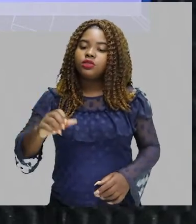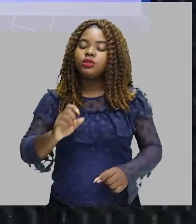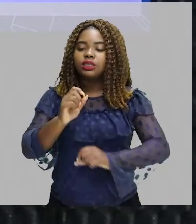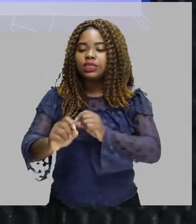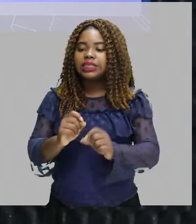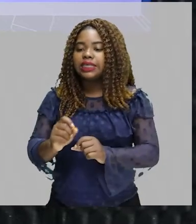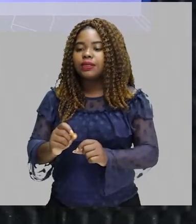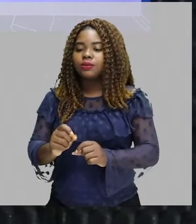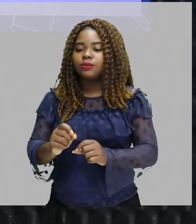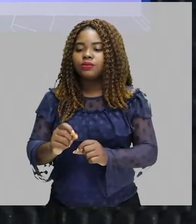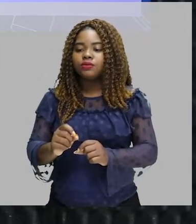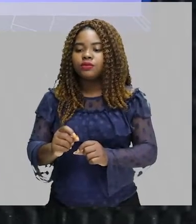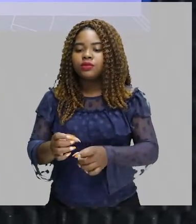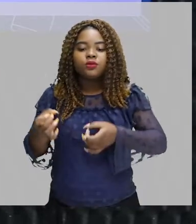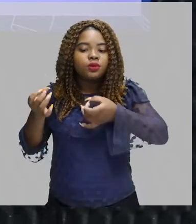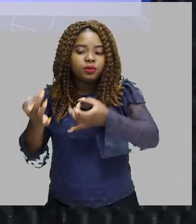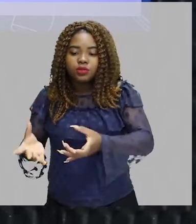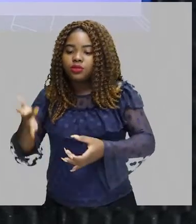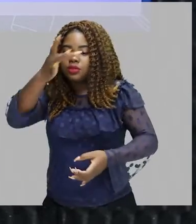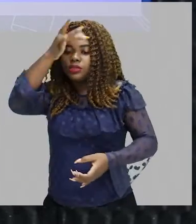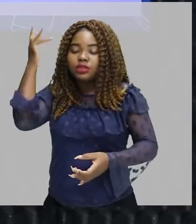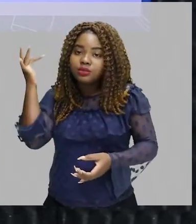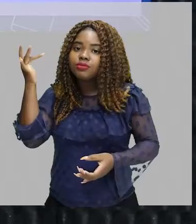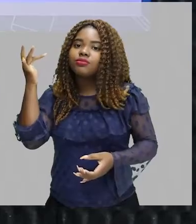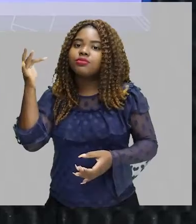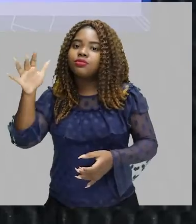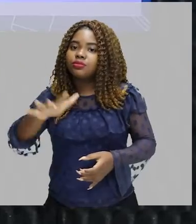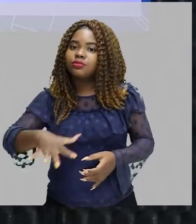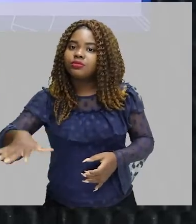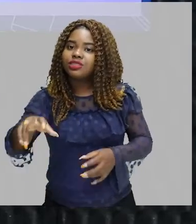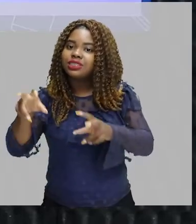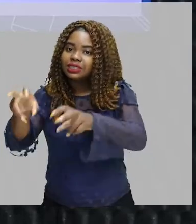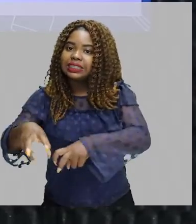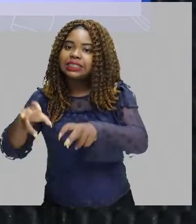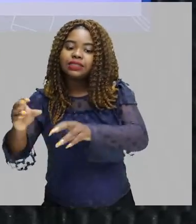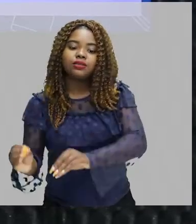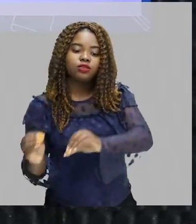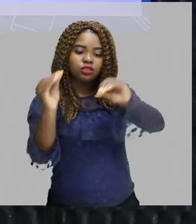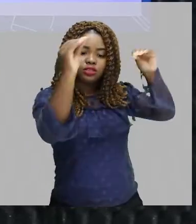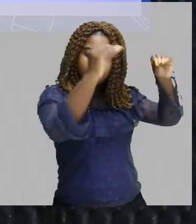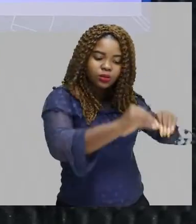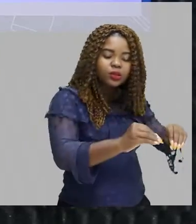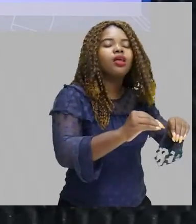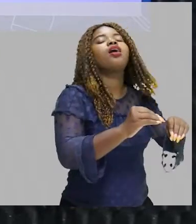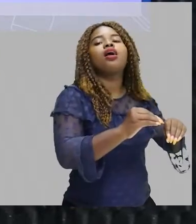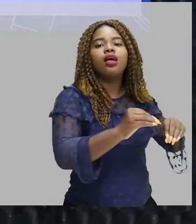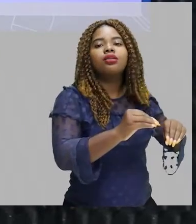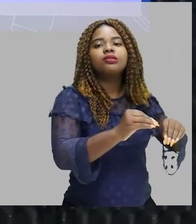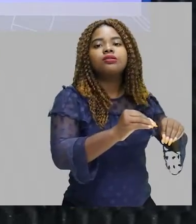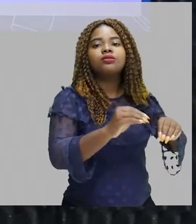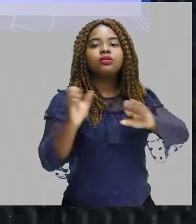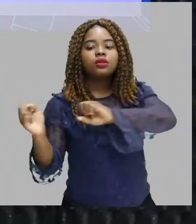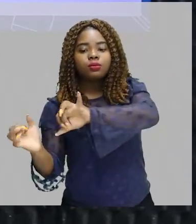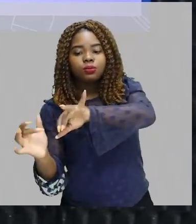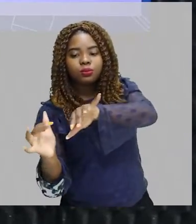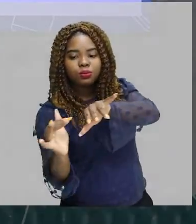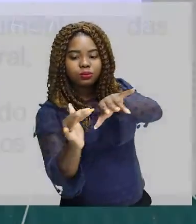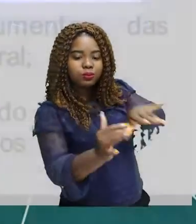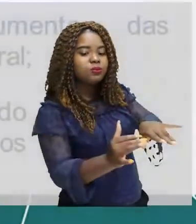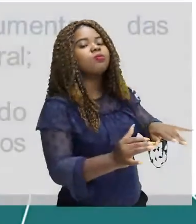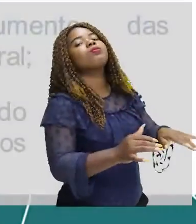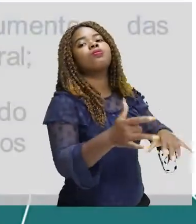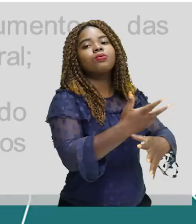rural para o espaço urbano. Beleza? Marcos, só a mecanização? Não, galera, tem outra